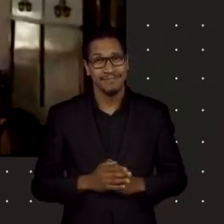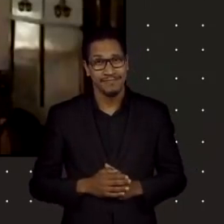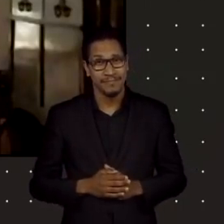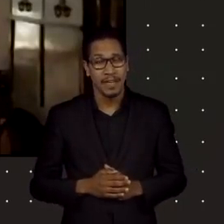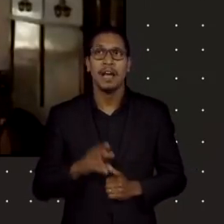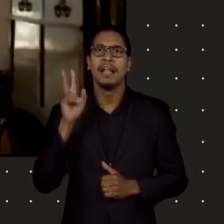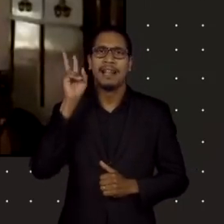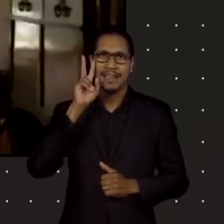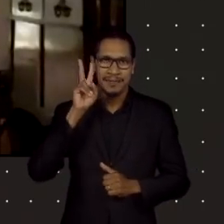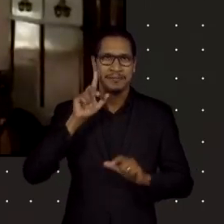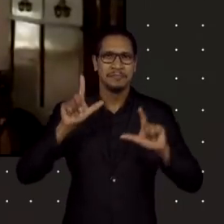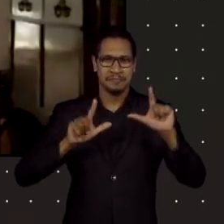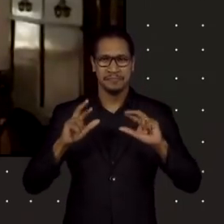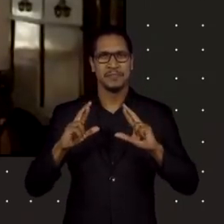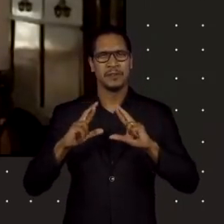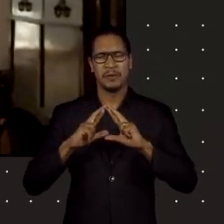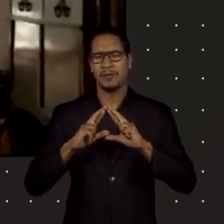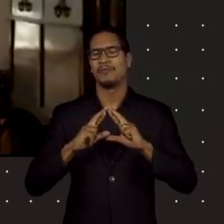Record.